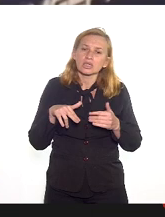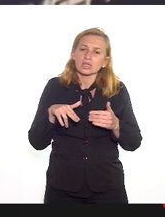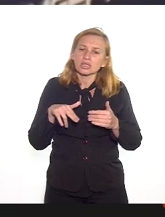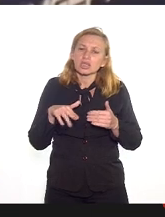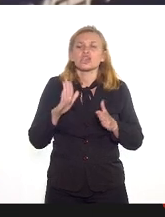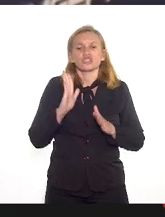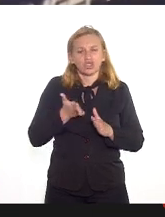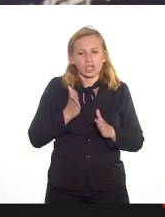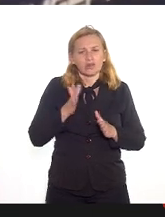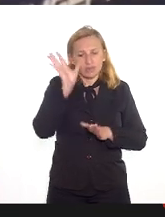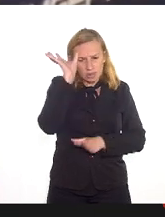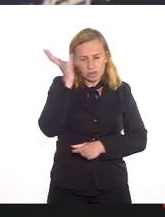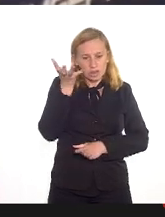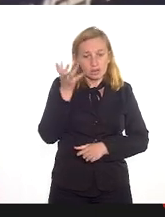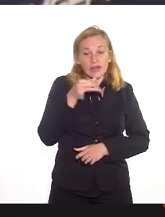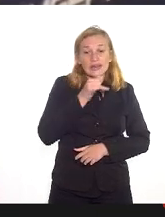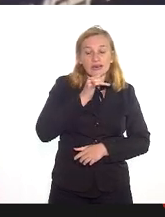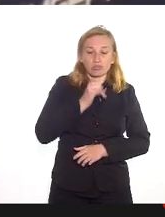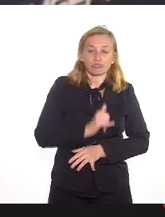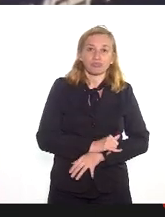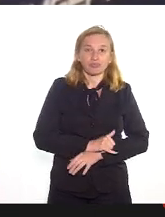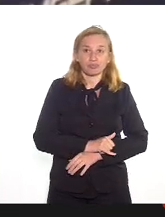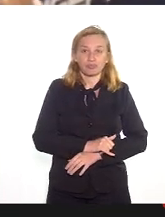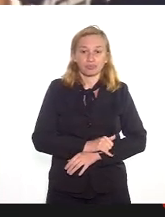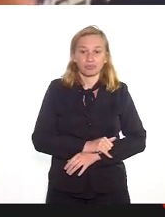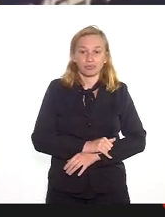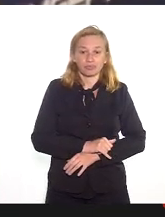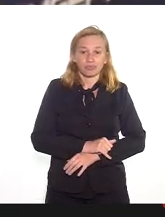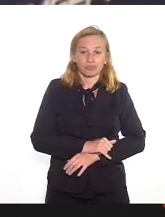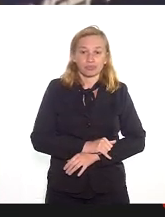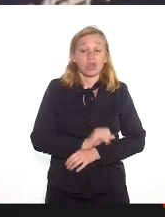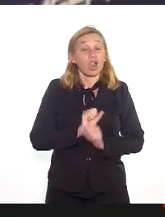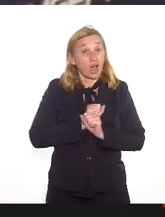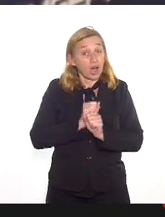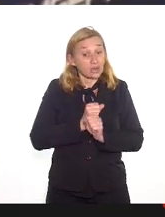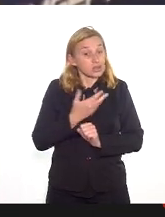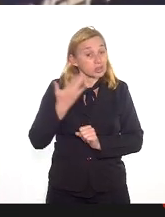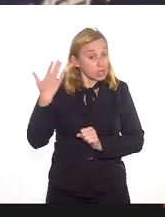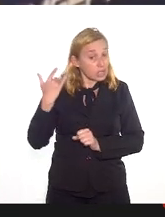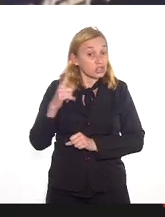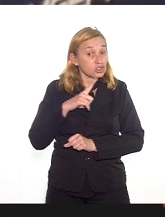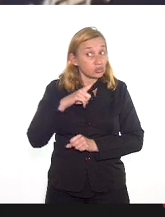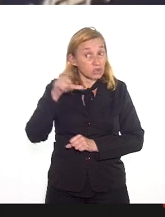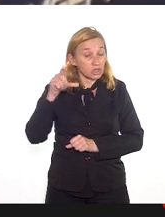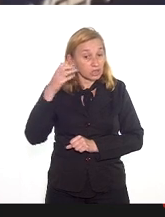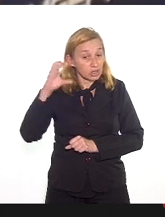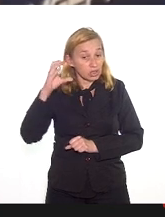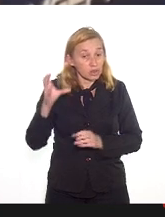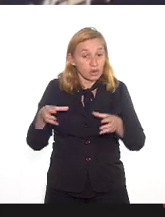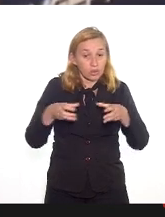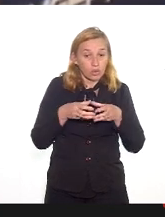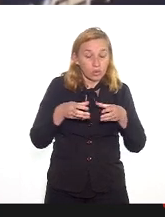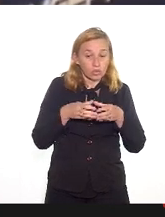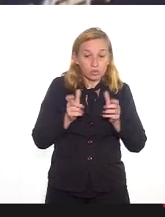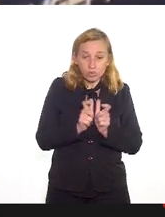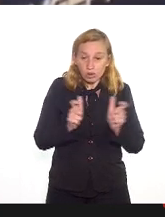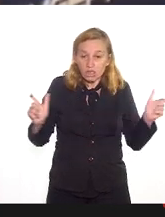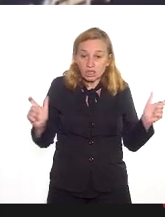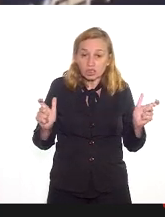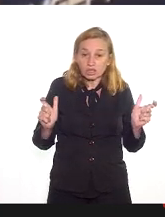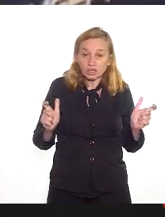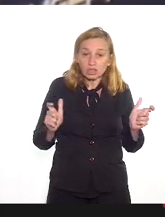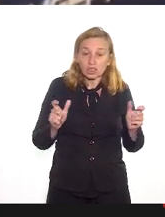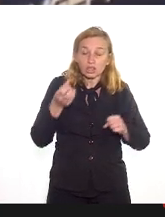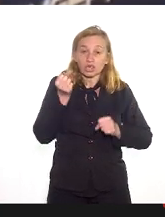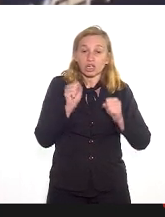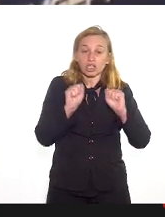já devia ter sido resolvido. Por exemplo, eu me lembro, alguns anos atrás, nós tínhamos ali em Niterói um conjunto enorme de indústria